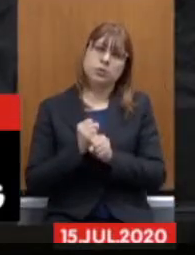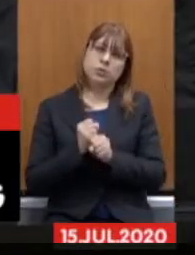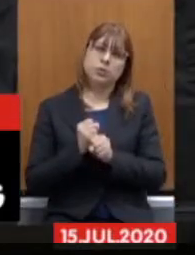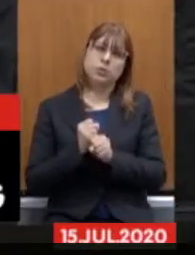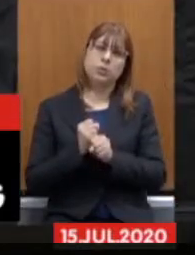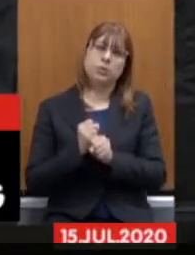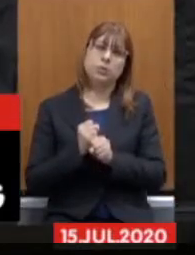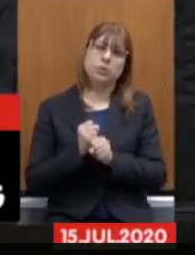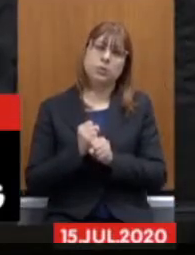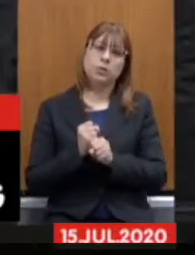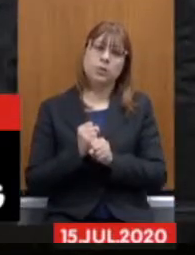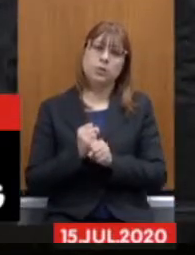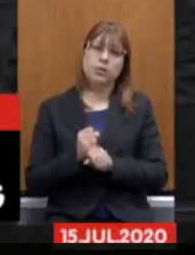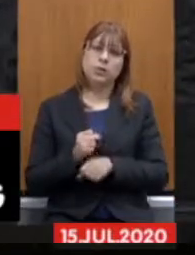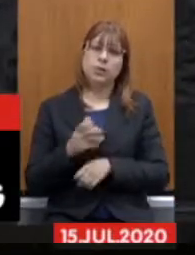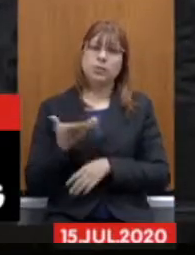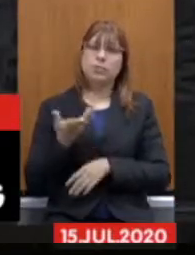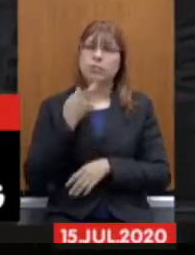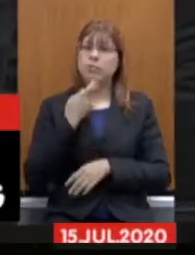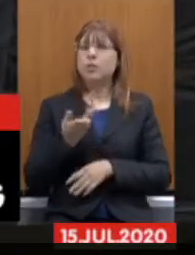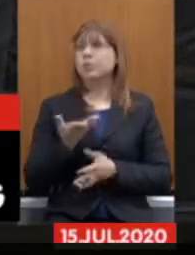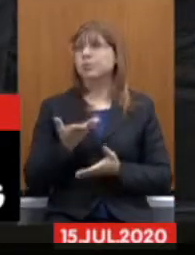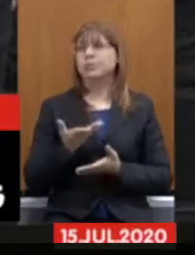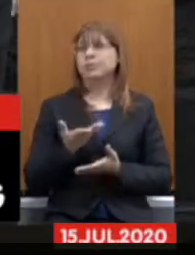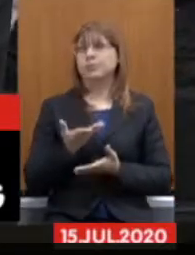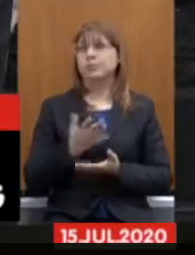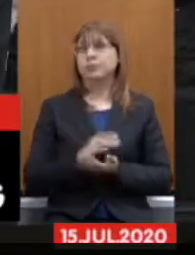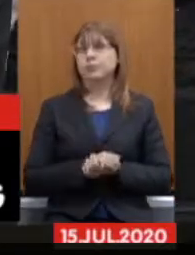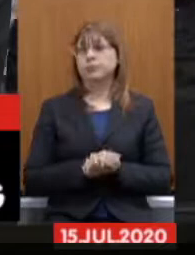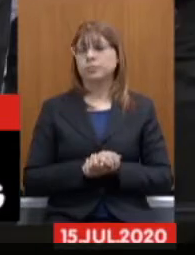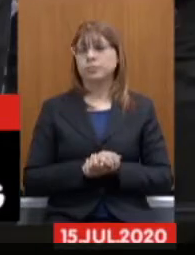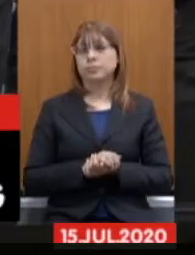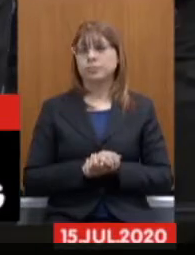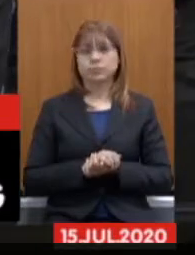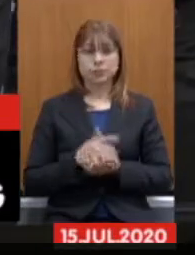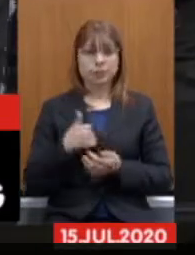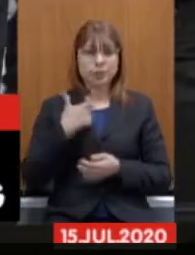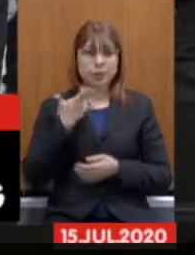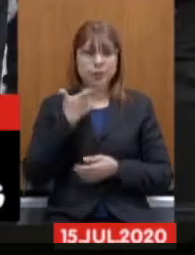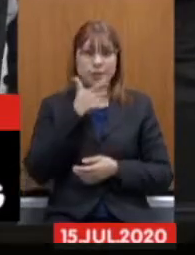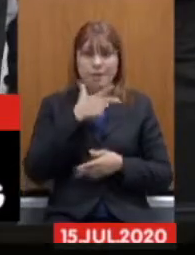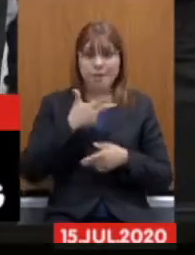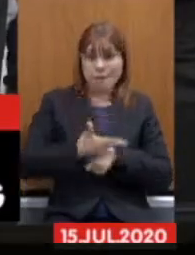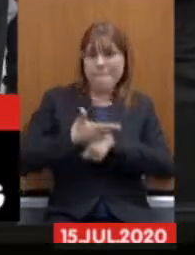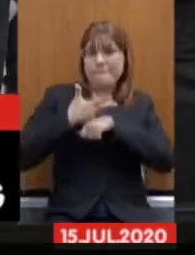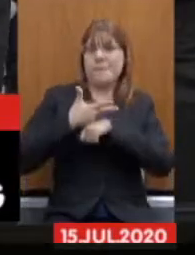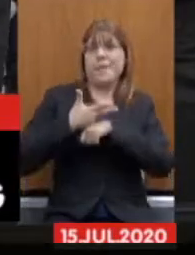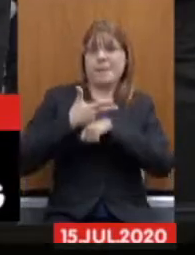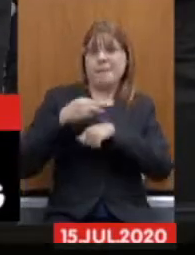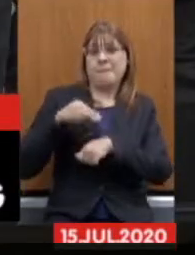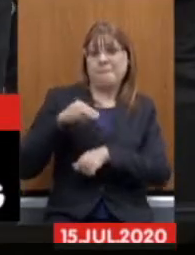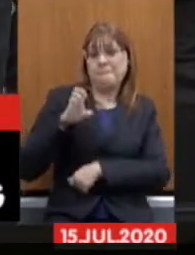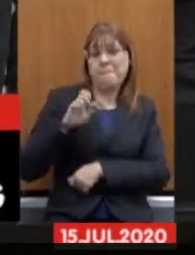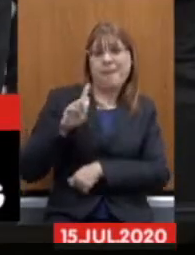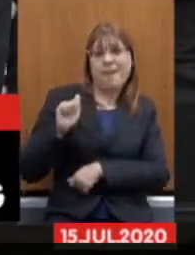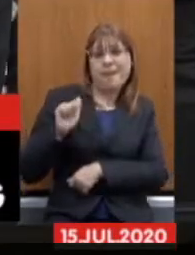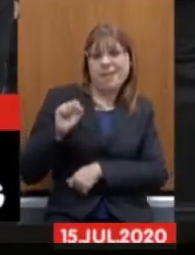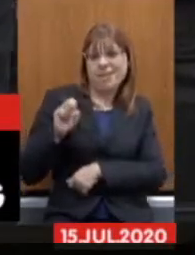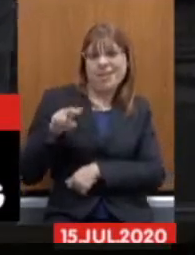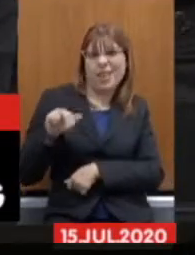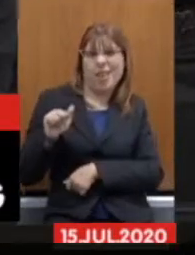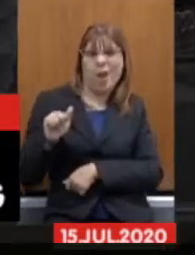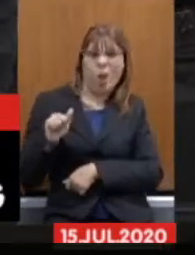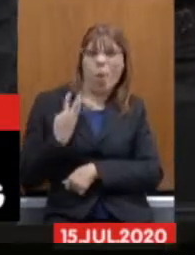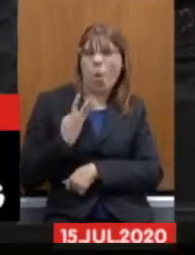98.7 isso aí a mesma coisa você ganhar o maior prêmio da mega-sena aquele acumulado no final do